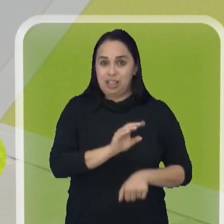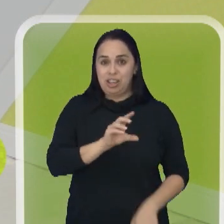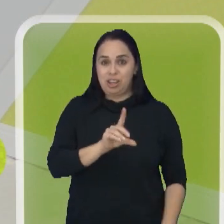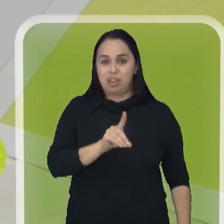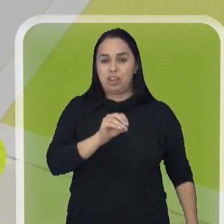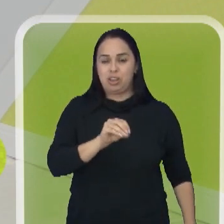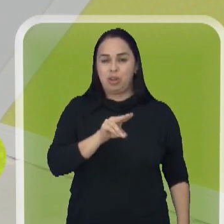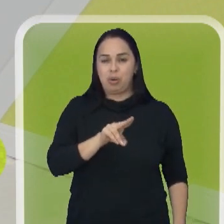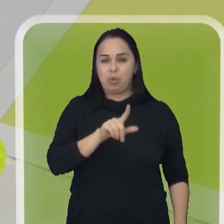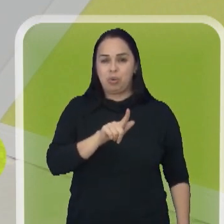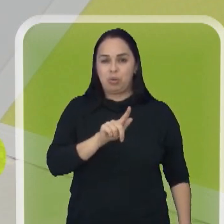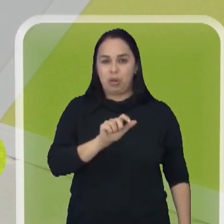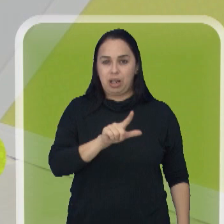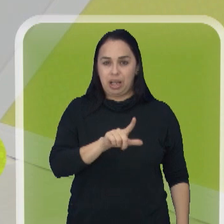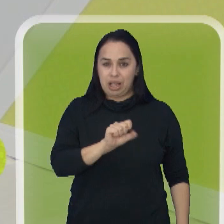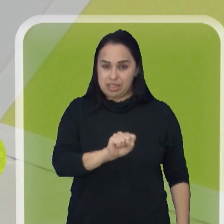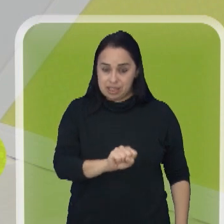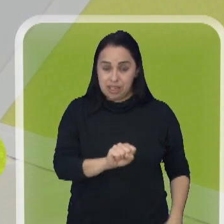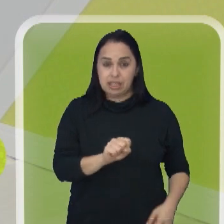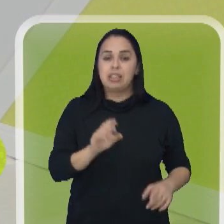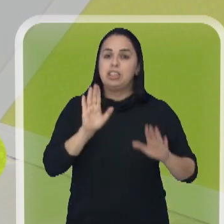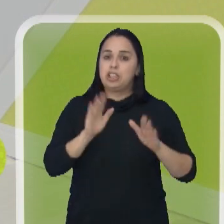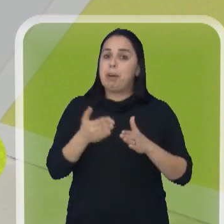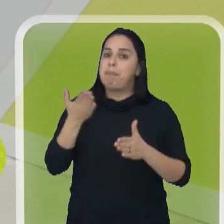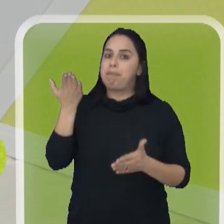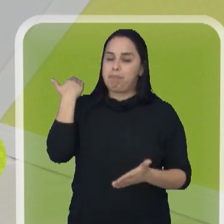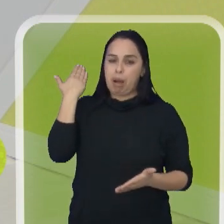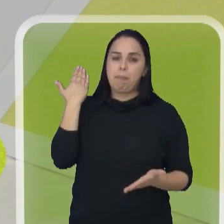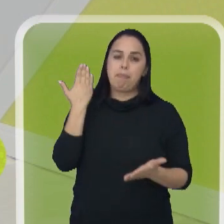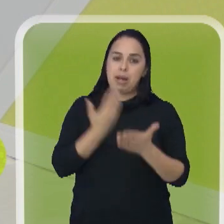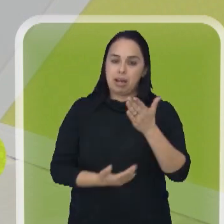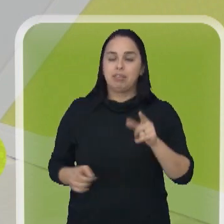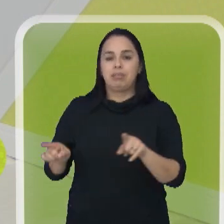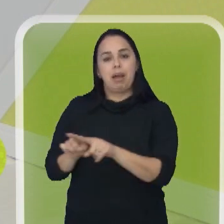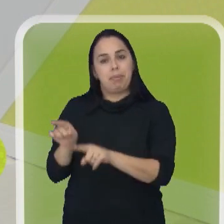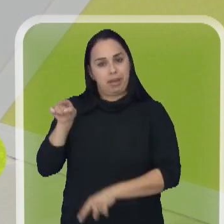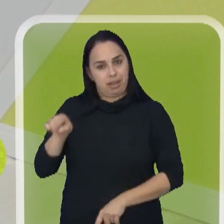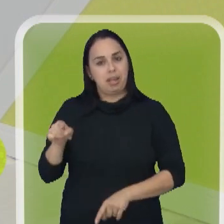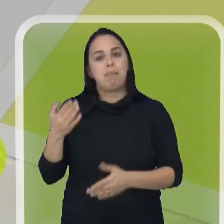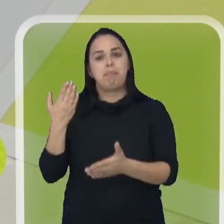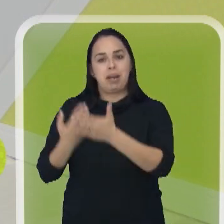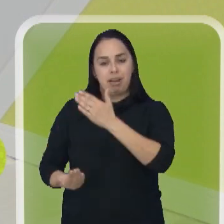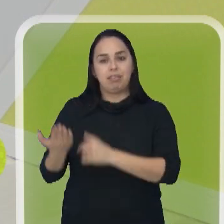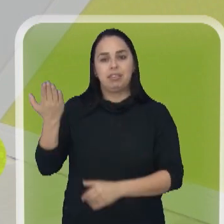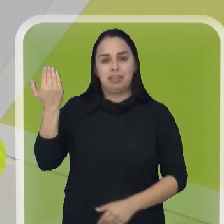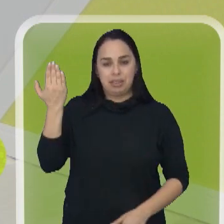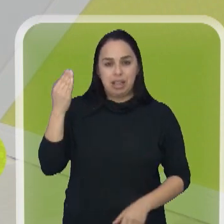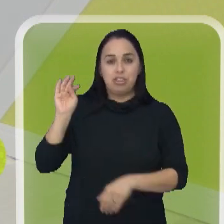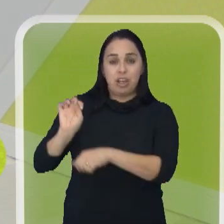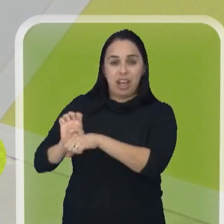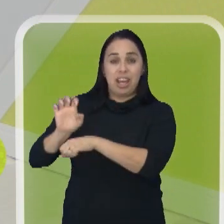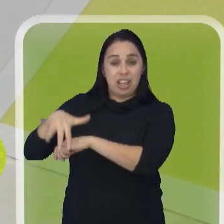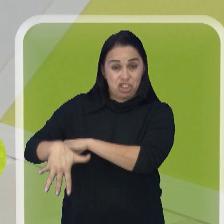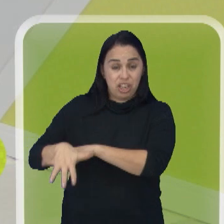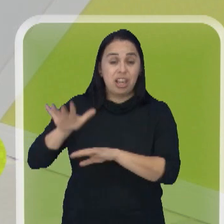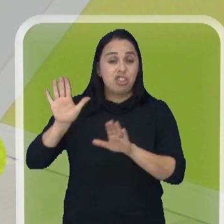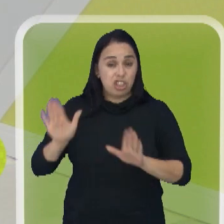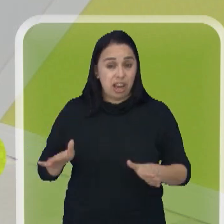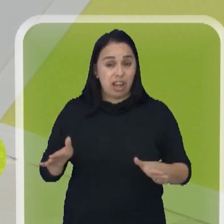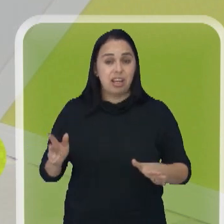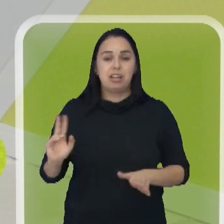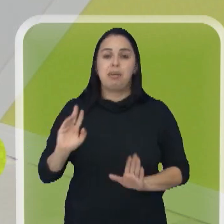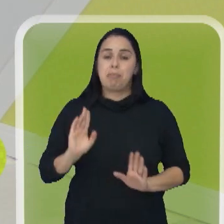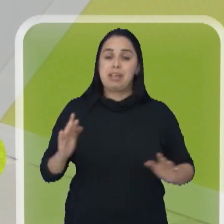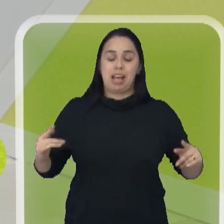em casa para o Marreco. Já o time de Venâncio Aires perdeu fora de casa para o Atlântico Erechim. A partida é um